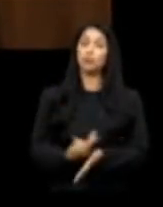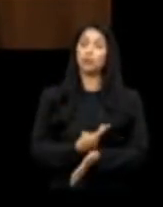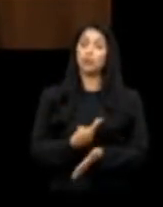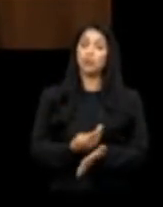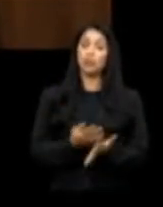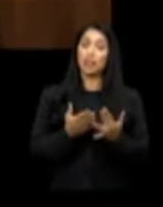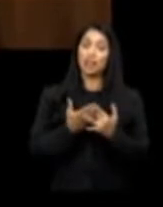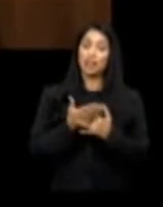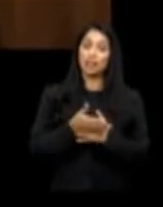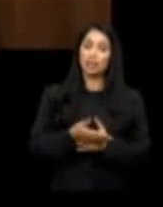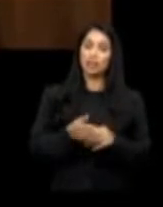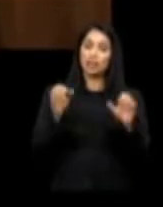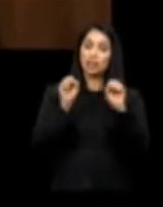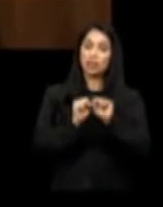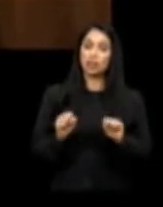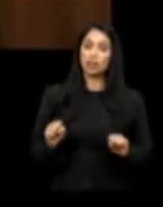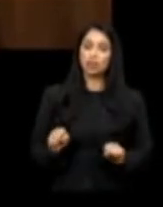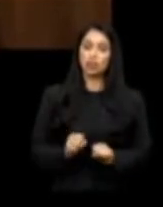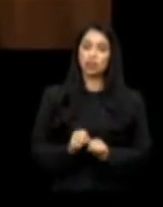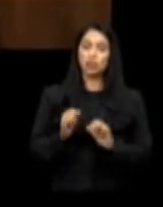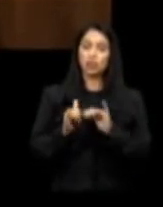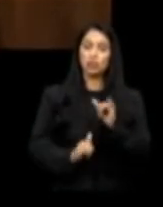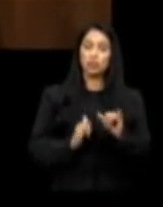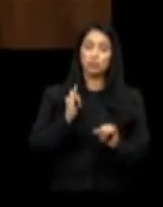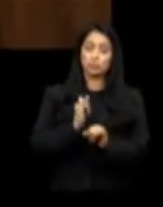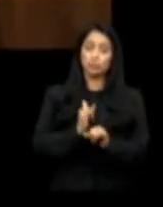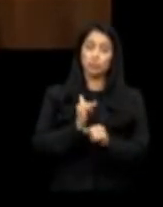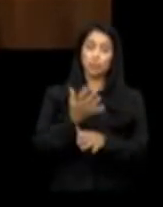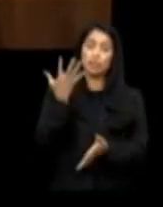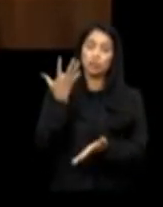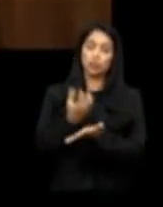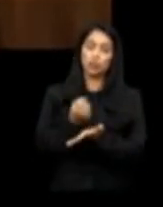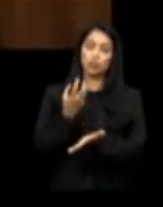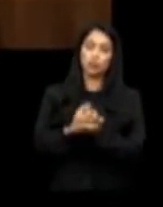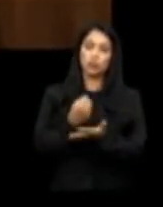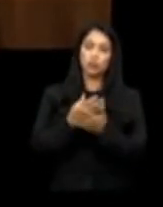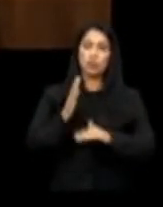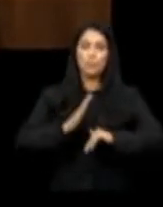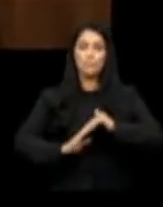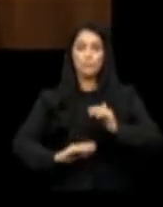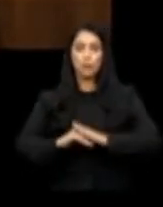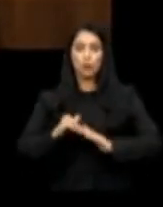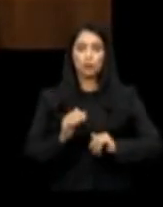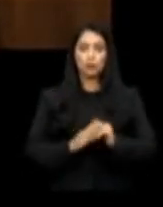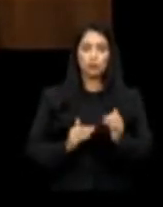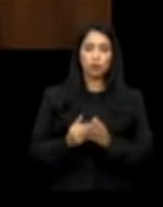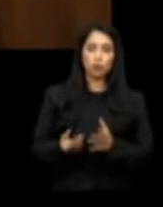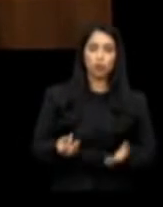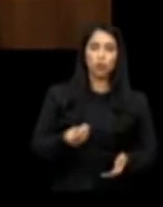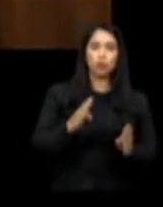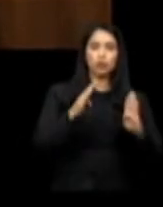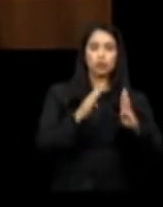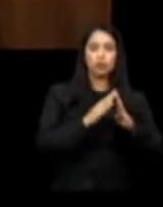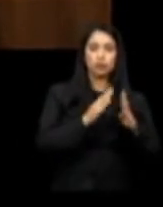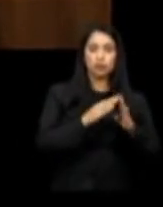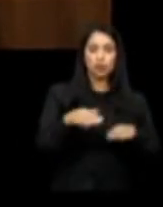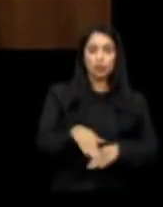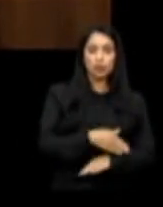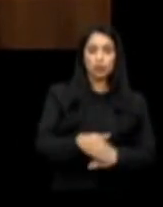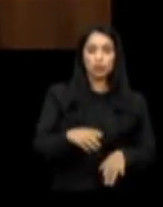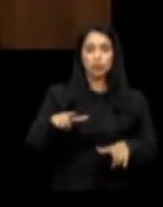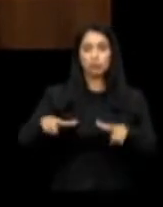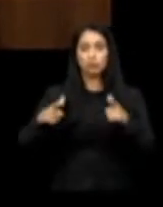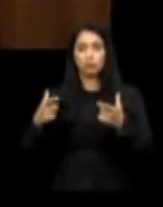de sistemas automatizados, as informações fornecidas sobre profissões, residências e locais de trabalho dos